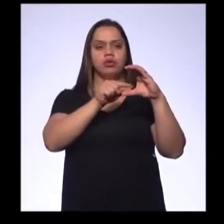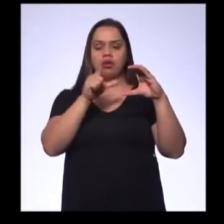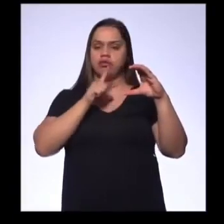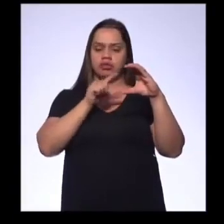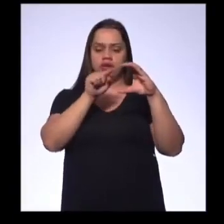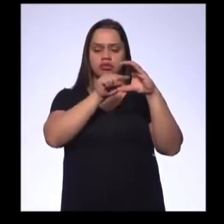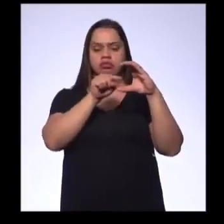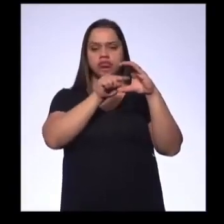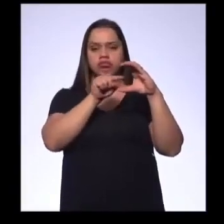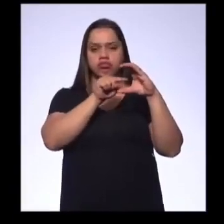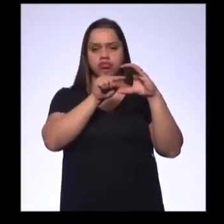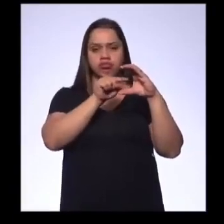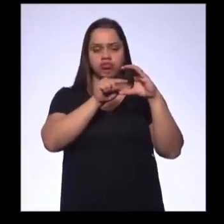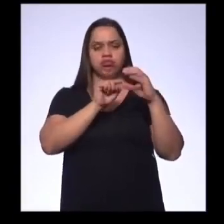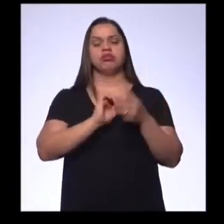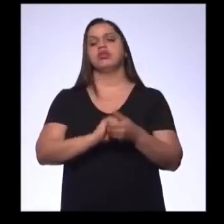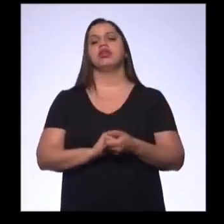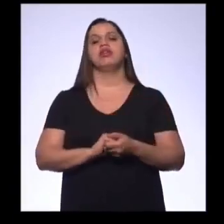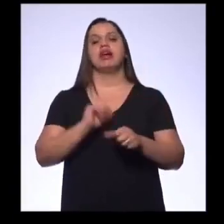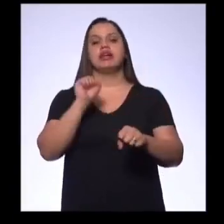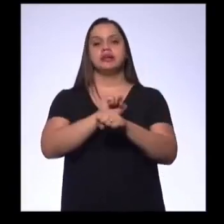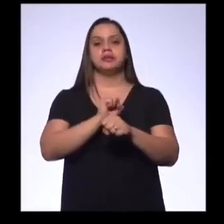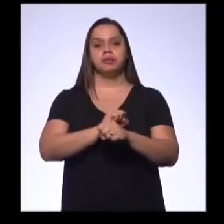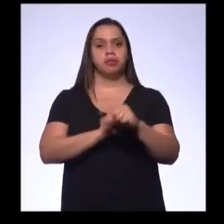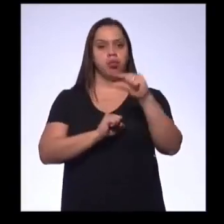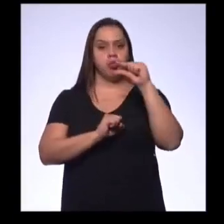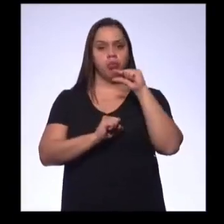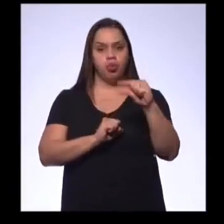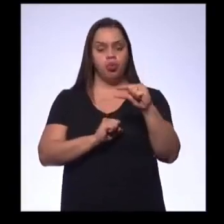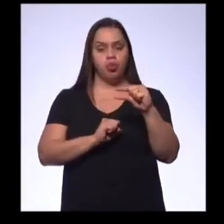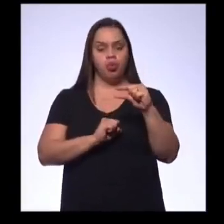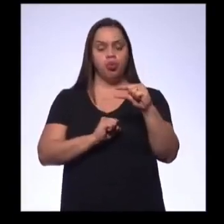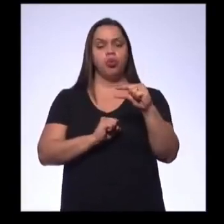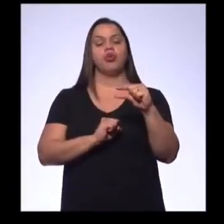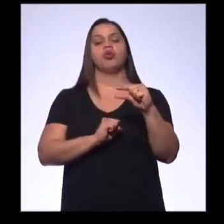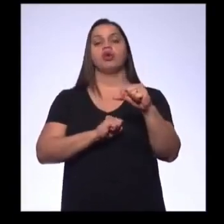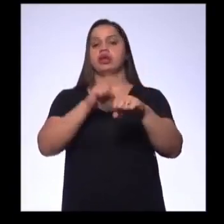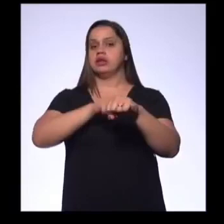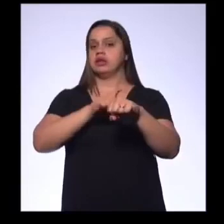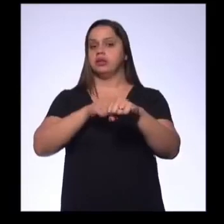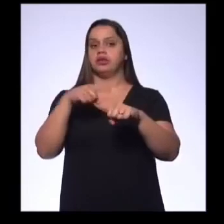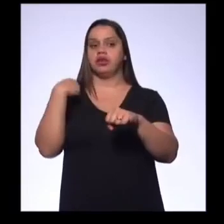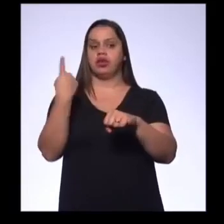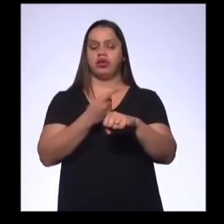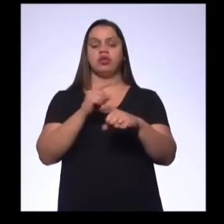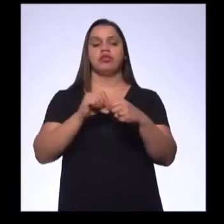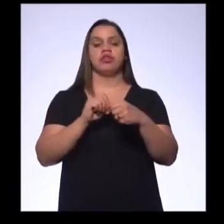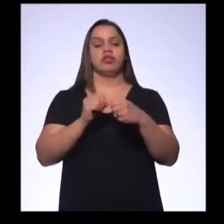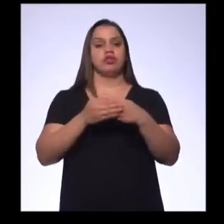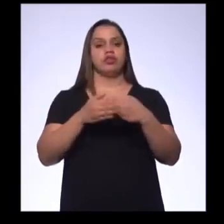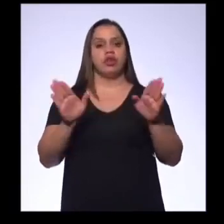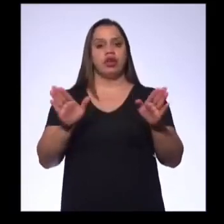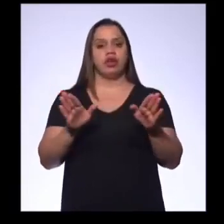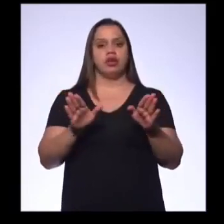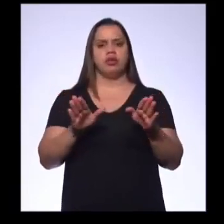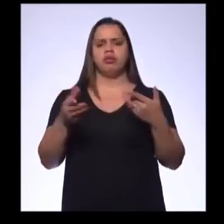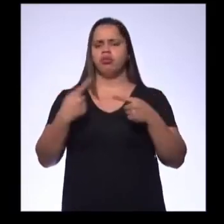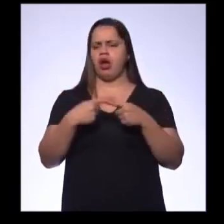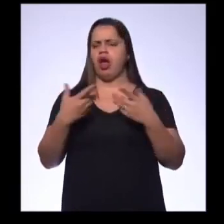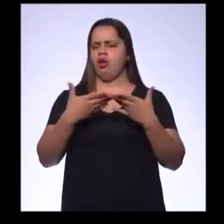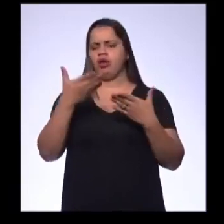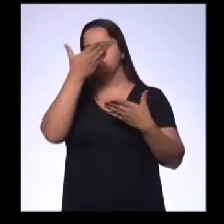essa manchinha, e vai esperar um pouquinho, dentro desse tempo que a gente está dando para você com o chat aberto. Esquece o chat